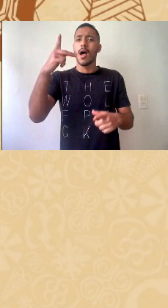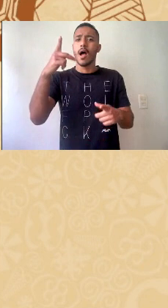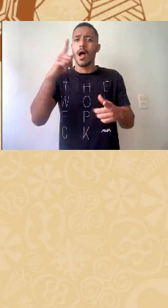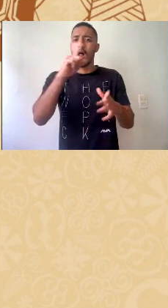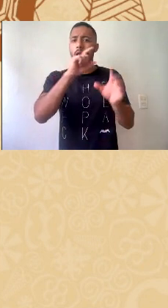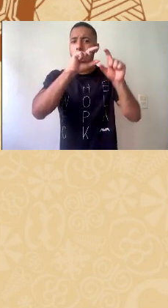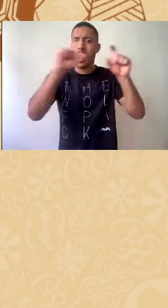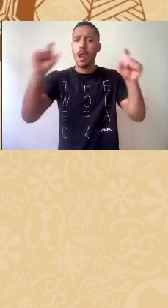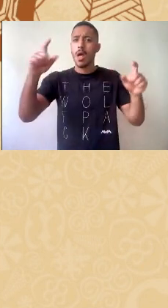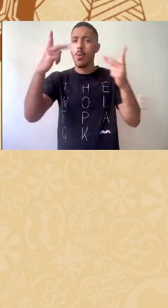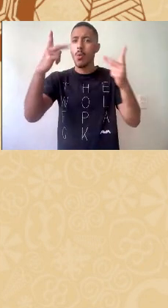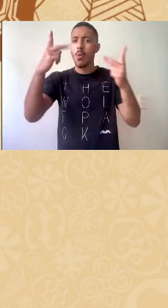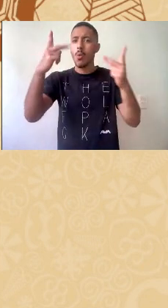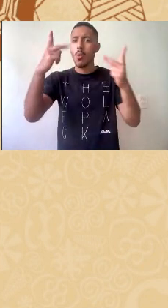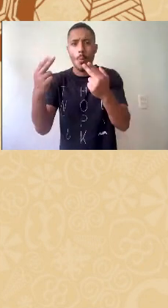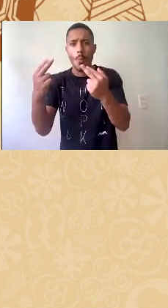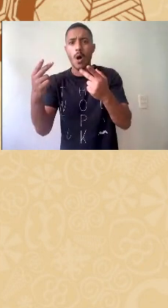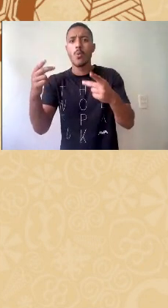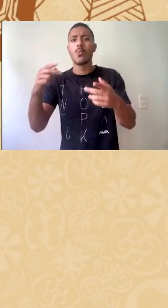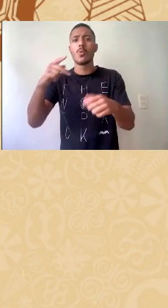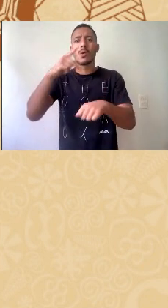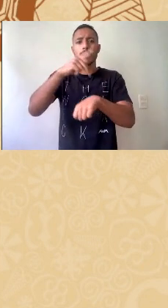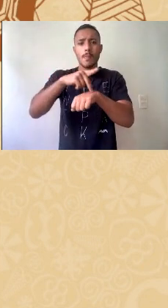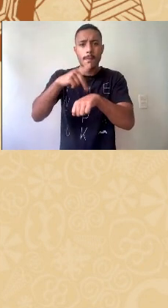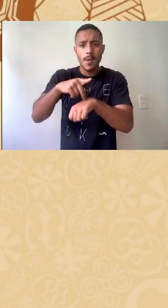milhares de pessoas nesse país?